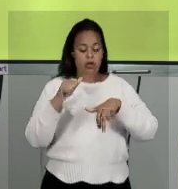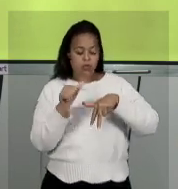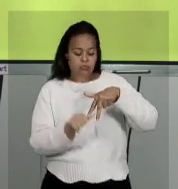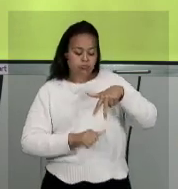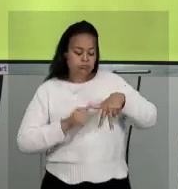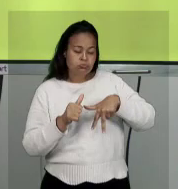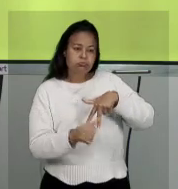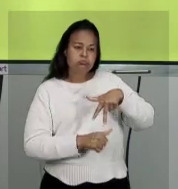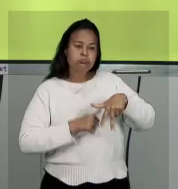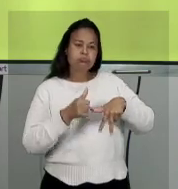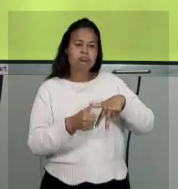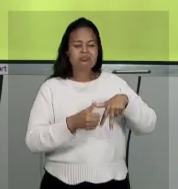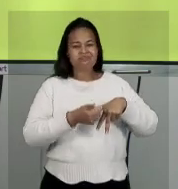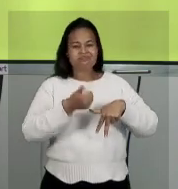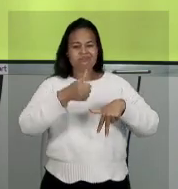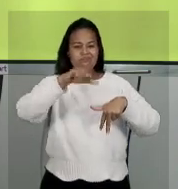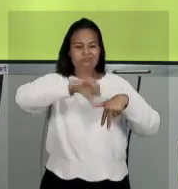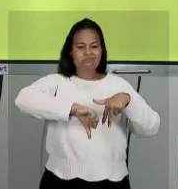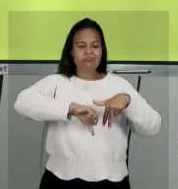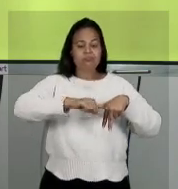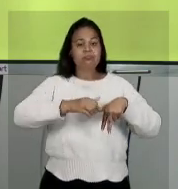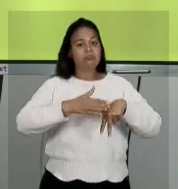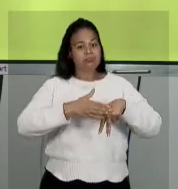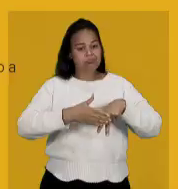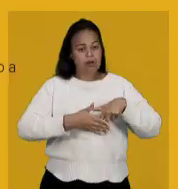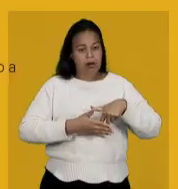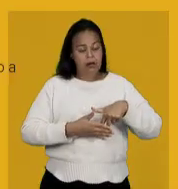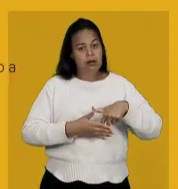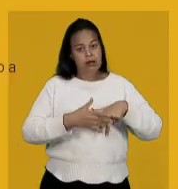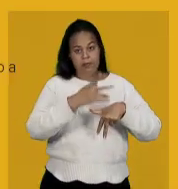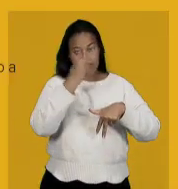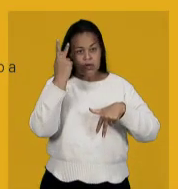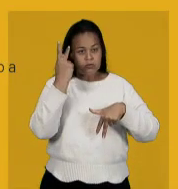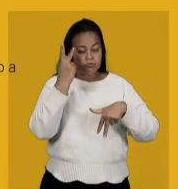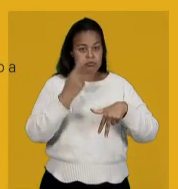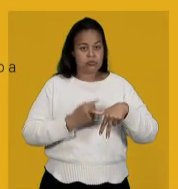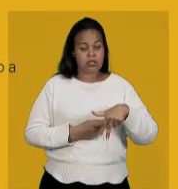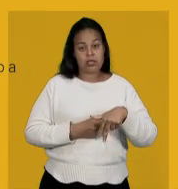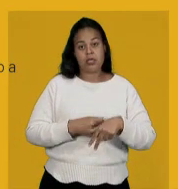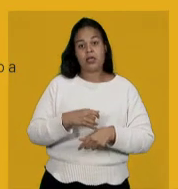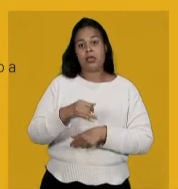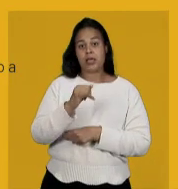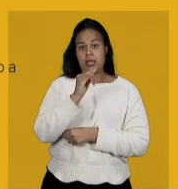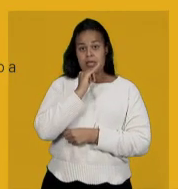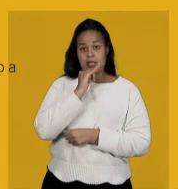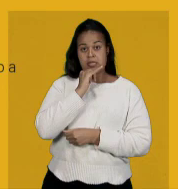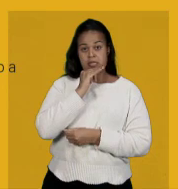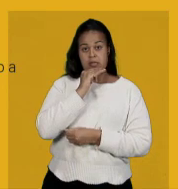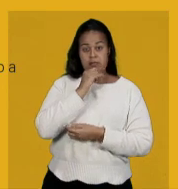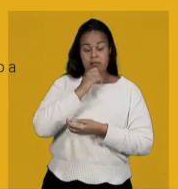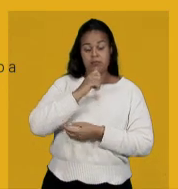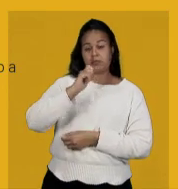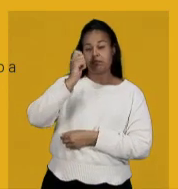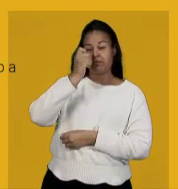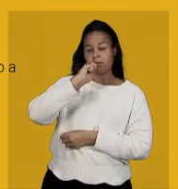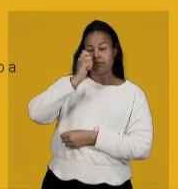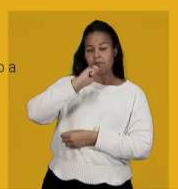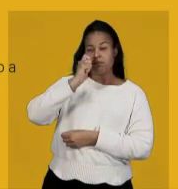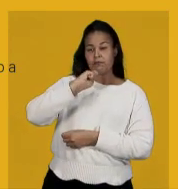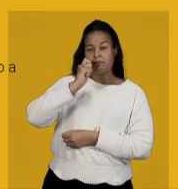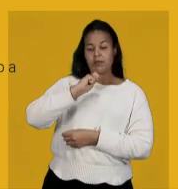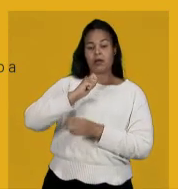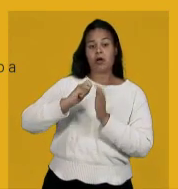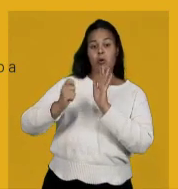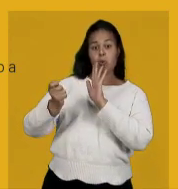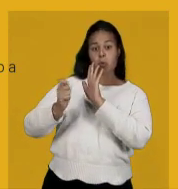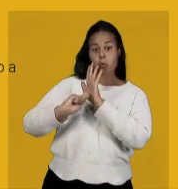ou sem intenção de beneficiar o usuário. Como, por exemplo, a maconha, a cocaína, o êxtase, E a gente tem dentro